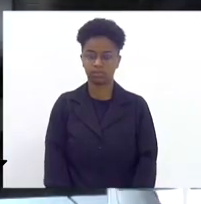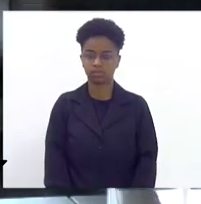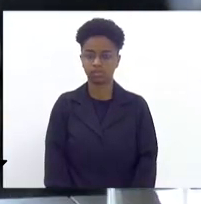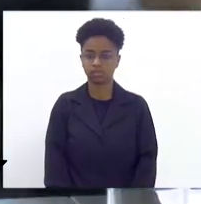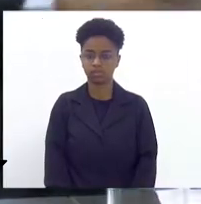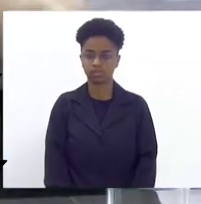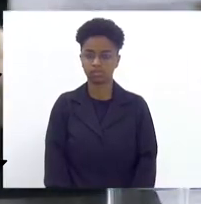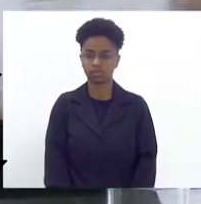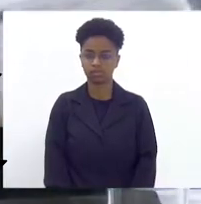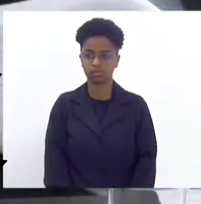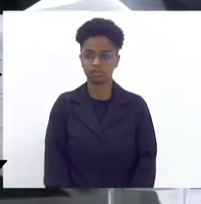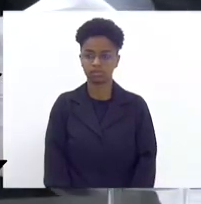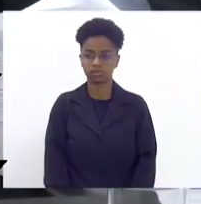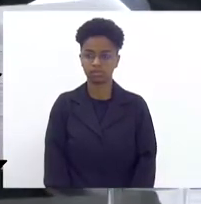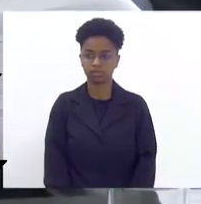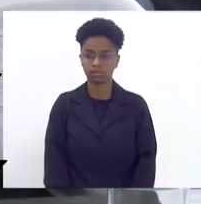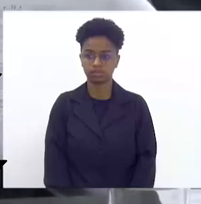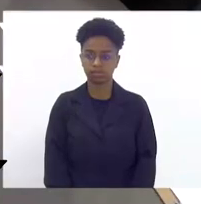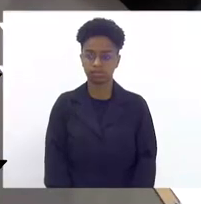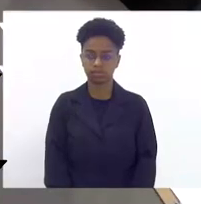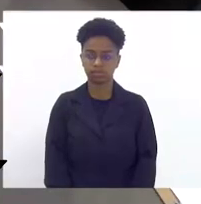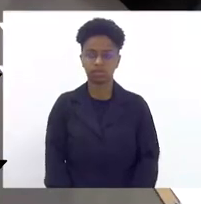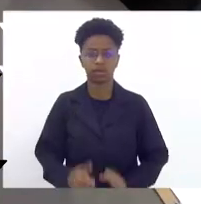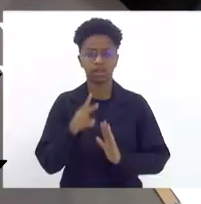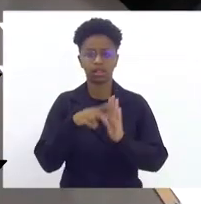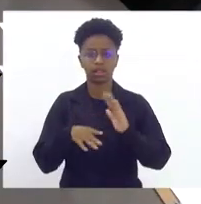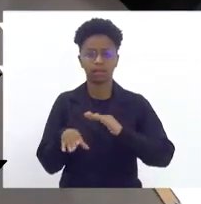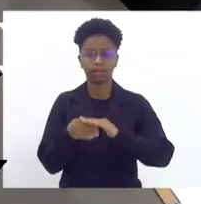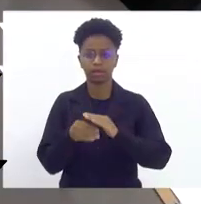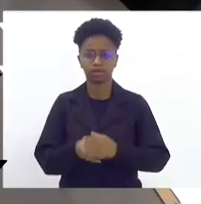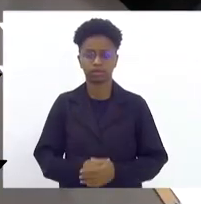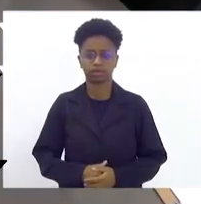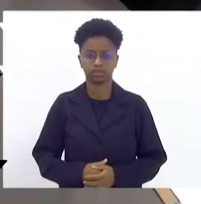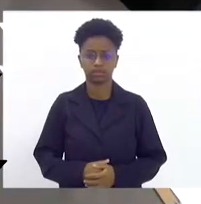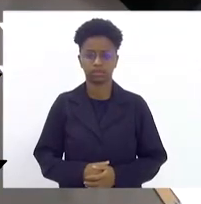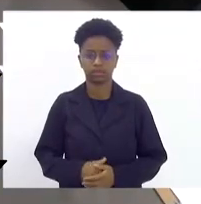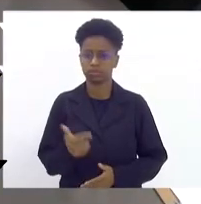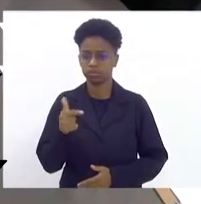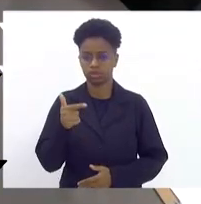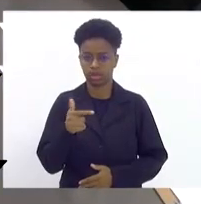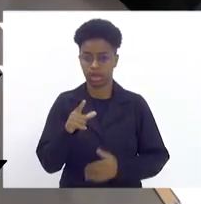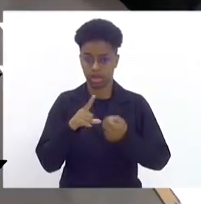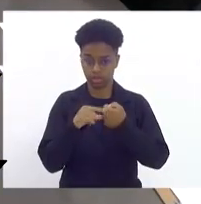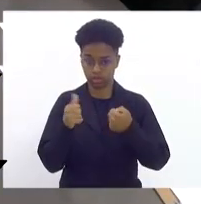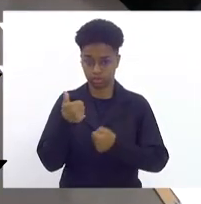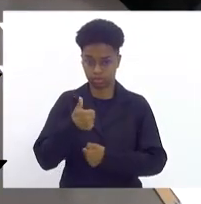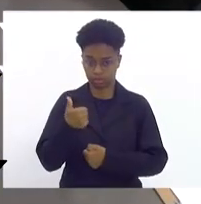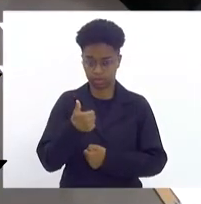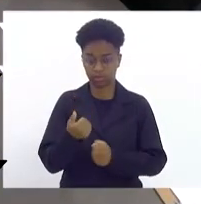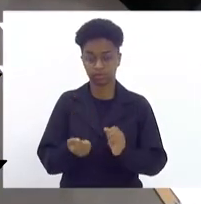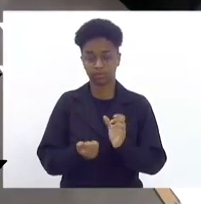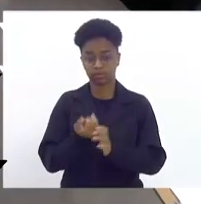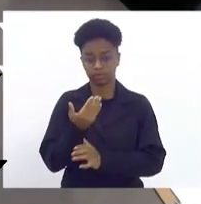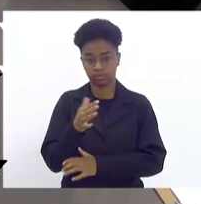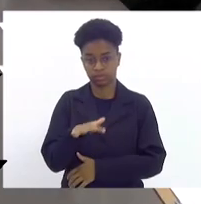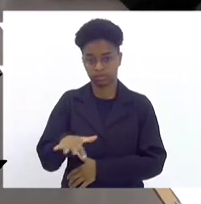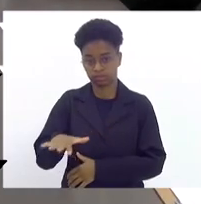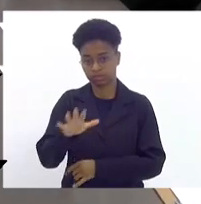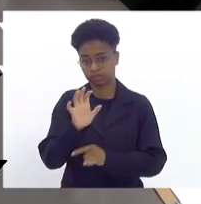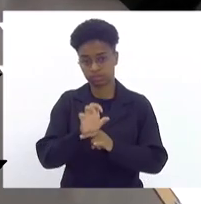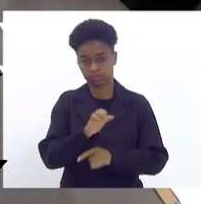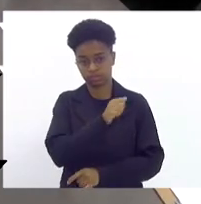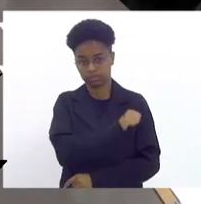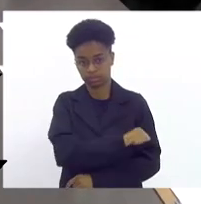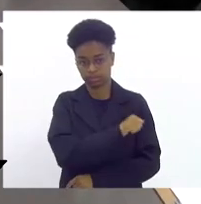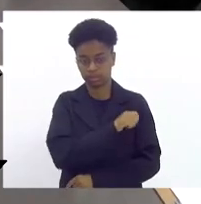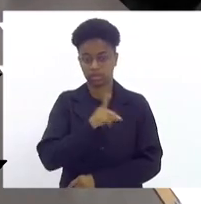Tem aí, presidente. Lê a emenda aí, presidente. A emenda eu não tenho. Eu vou ler o artigo 1º. Fica instituído no âmbito do Estado do Rio de Janeiro o Dia